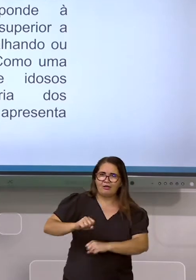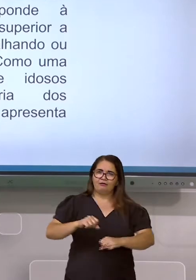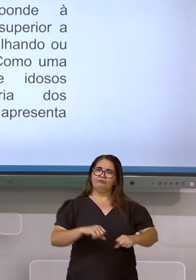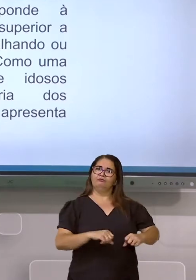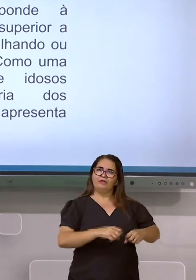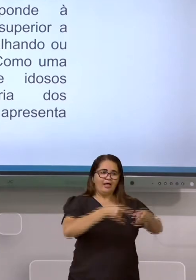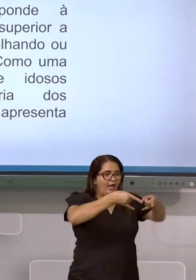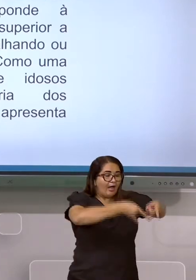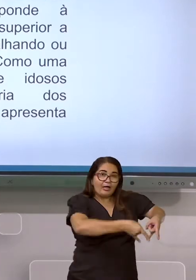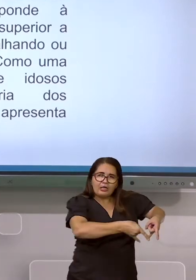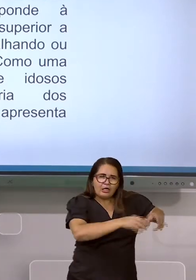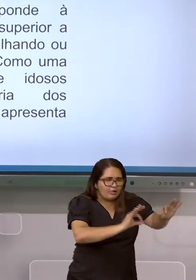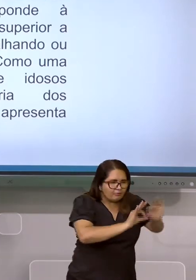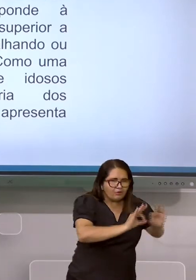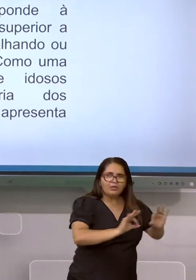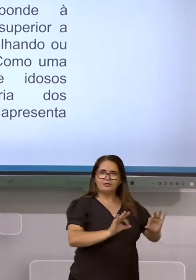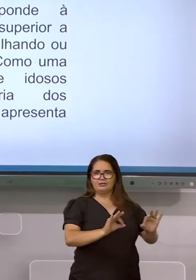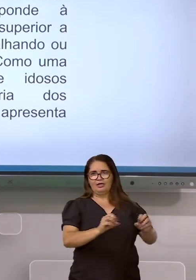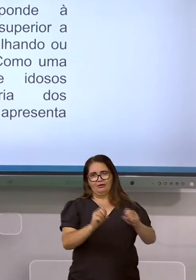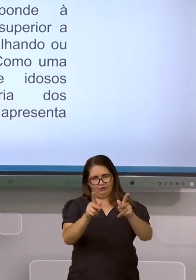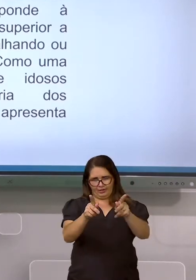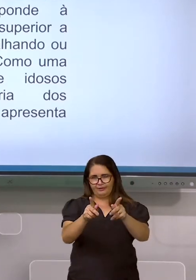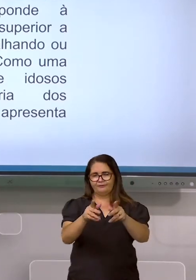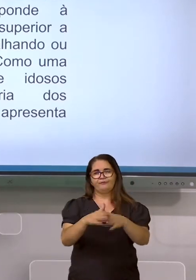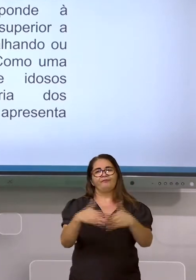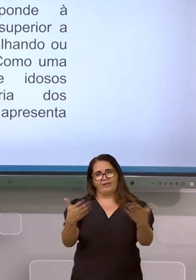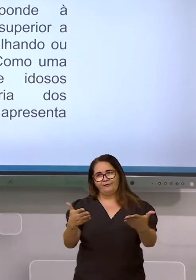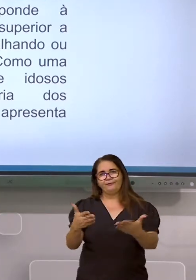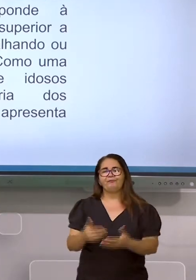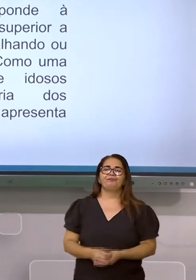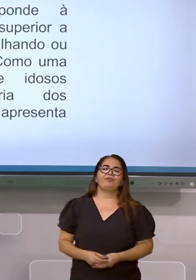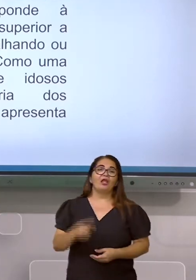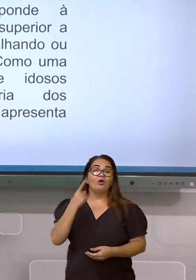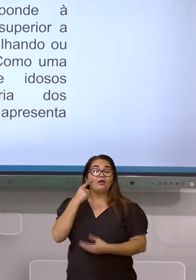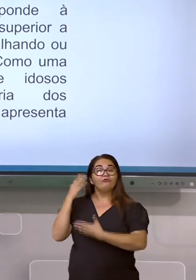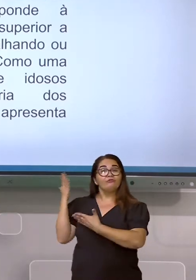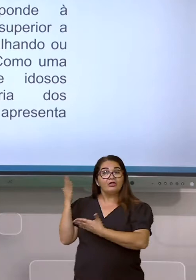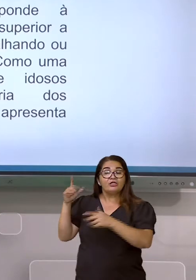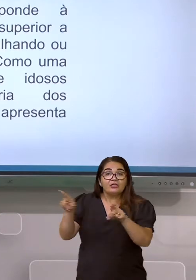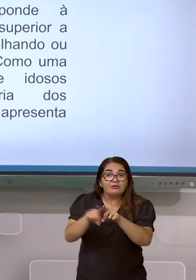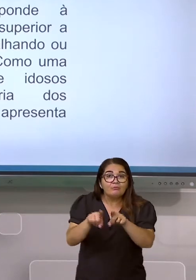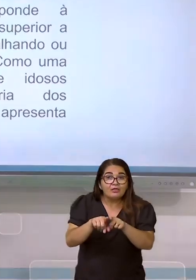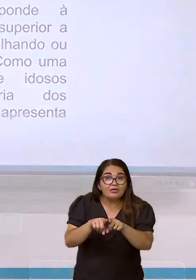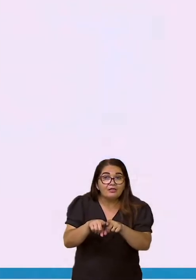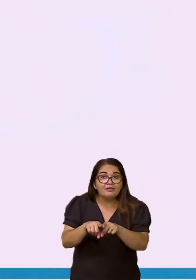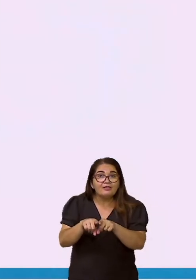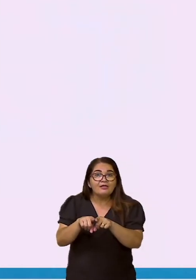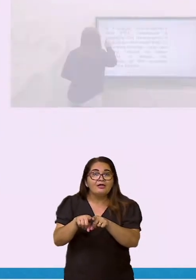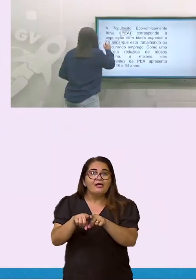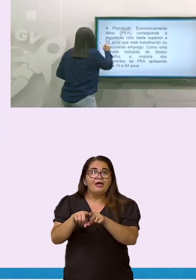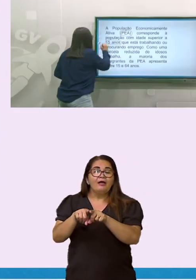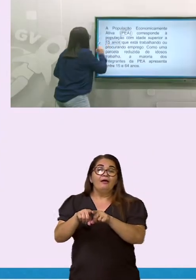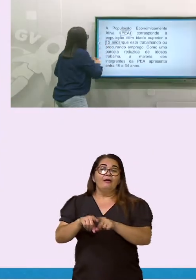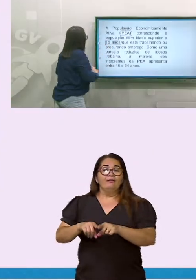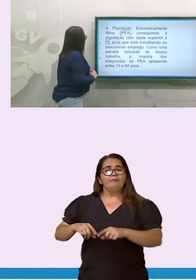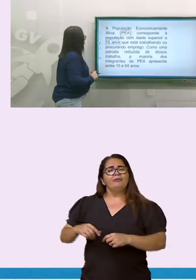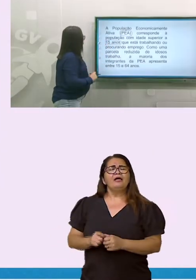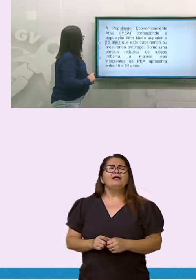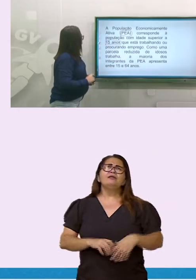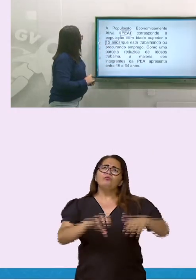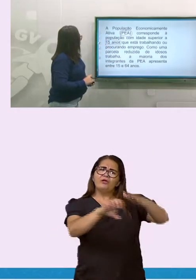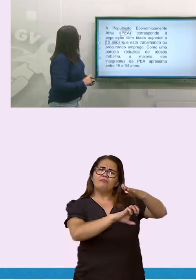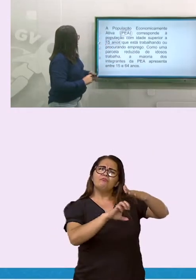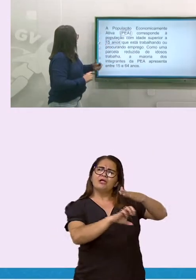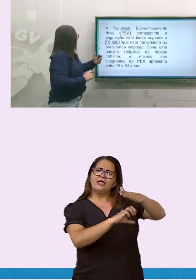certo? Mas vamos lá. Corresponde à população com idade superior a 15